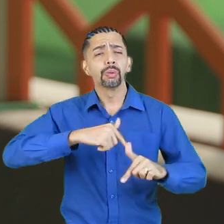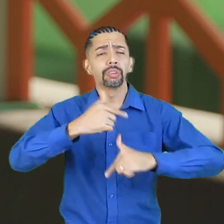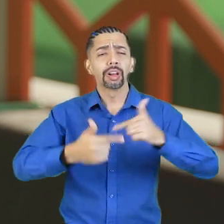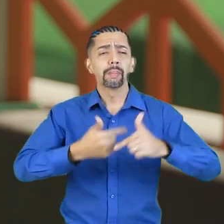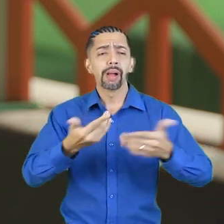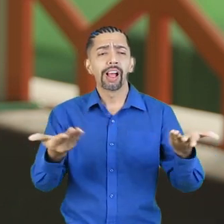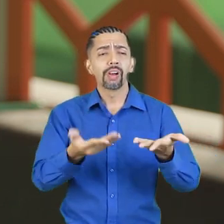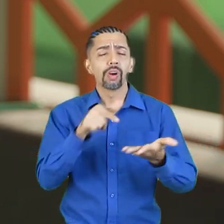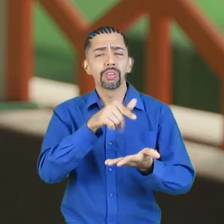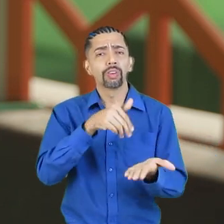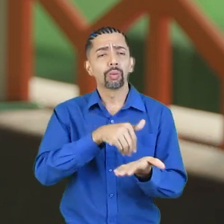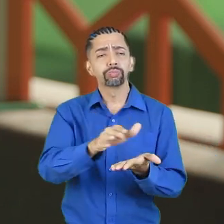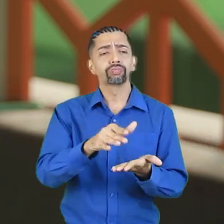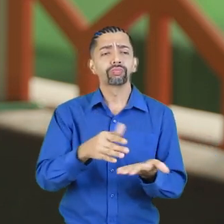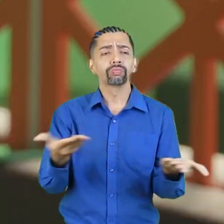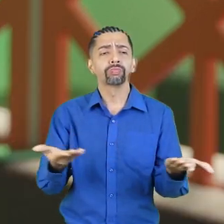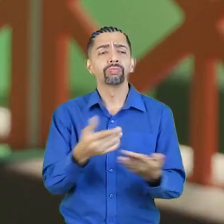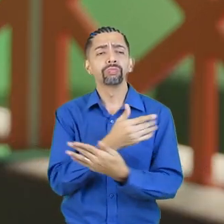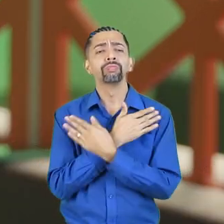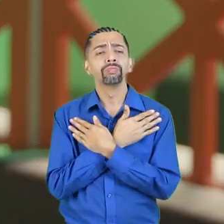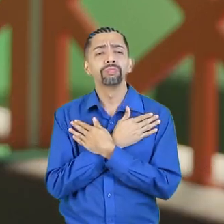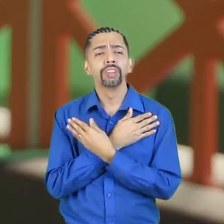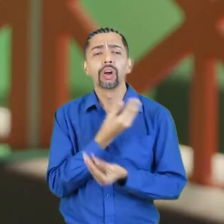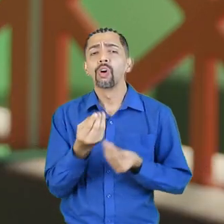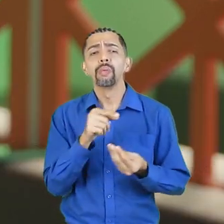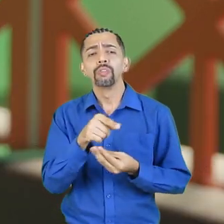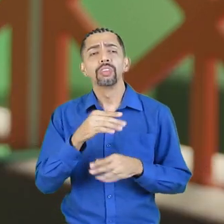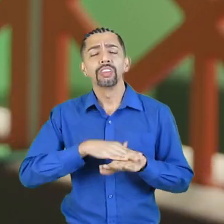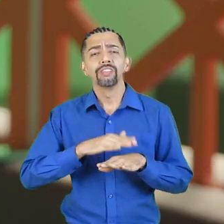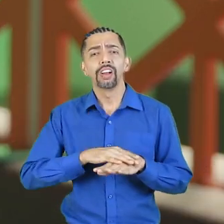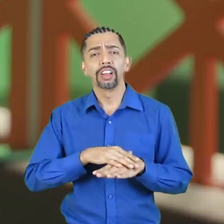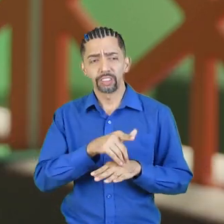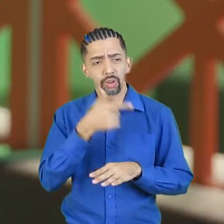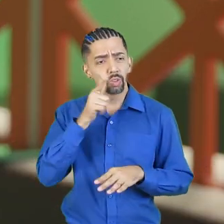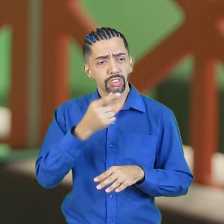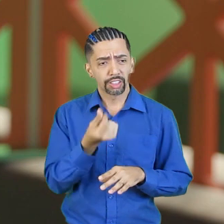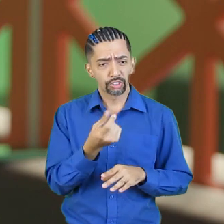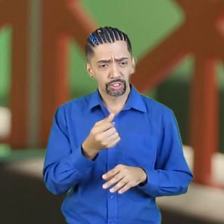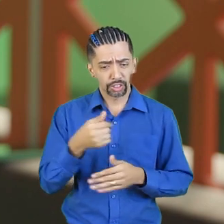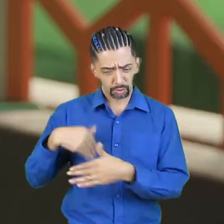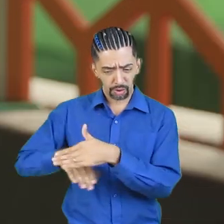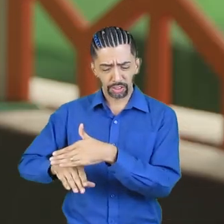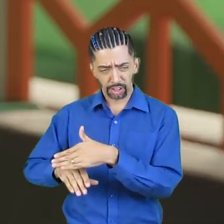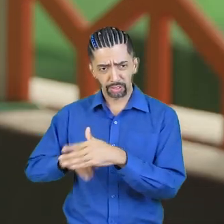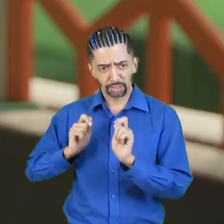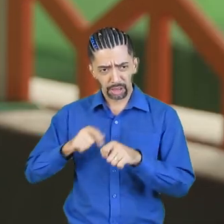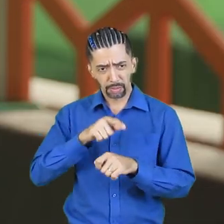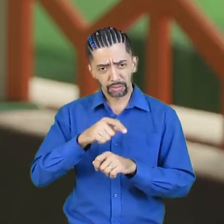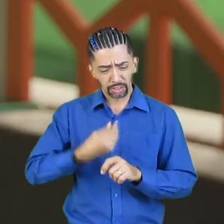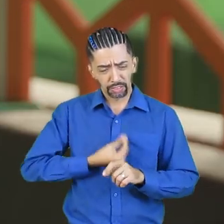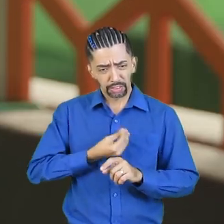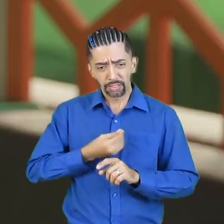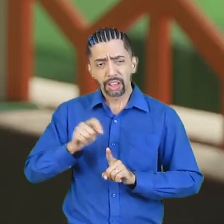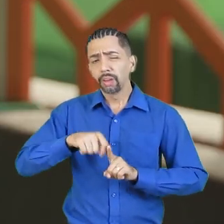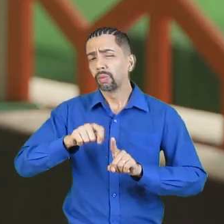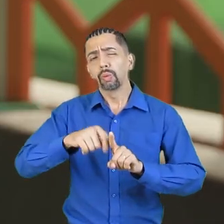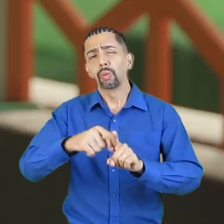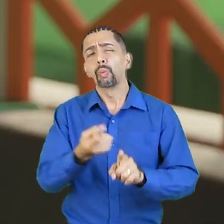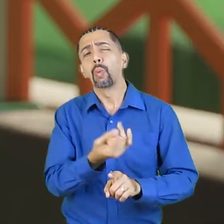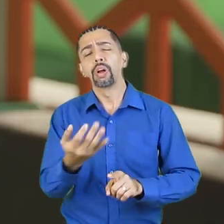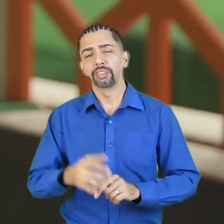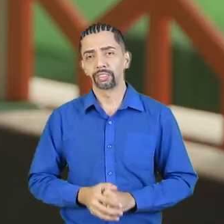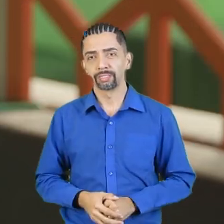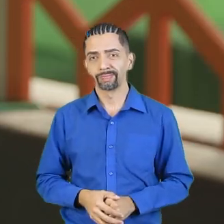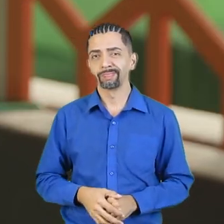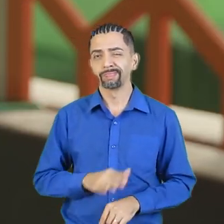todas elas, ela não passava de 3 meses. Só que a pandemia foi mais de 24 meses. E aí, como ficou a saúde